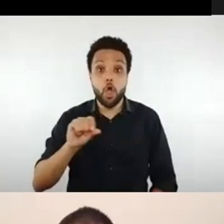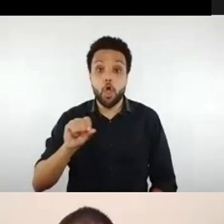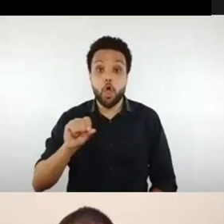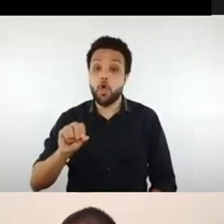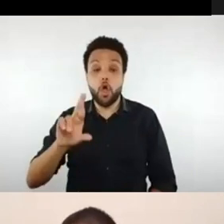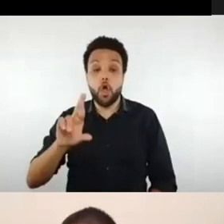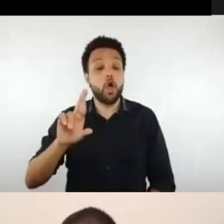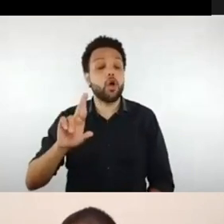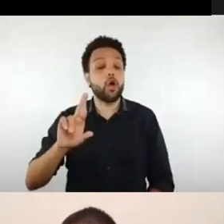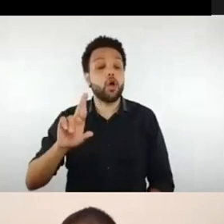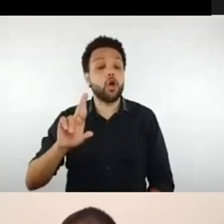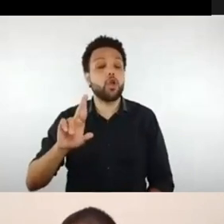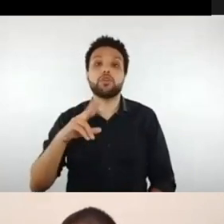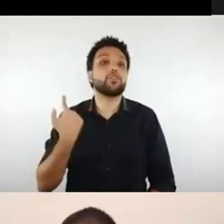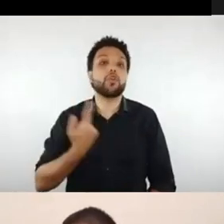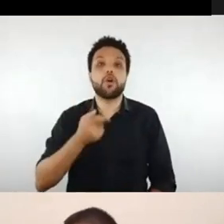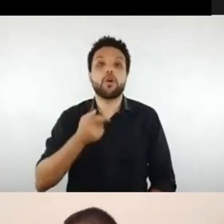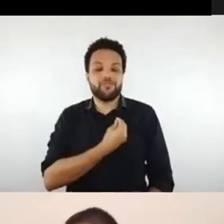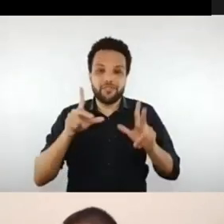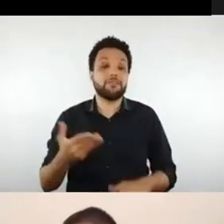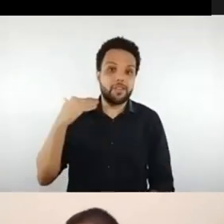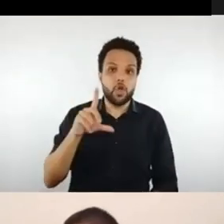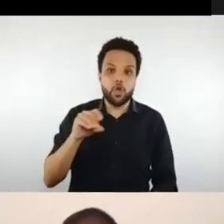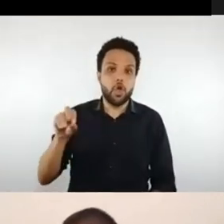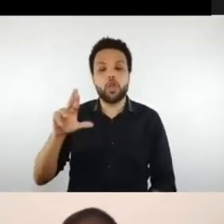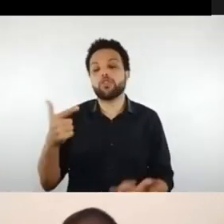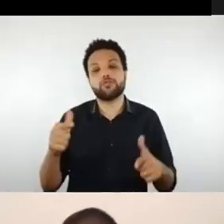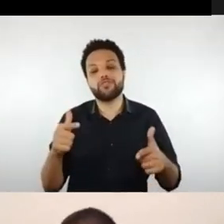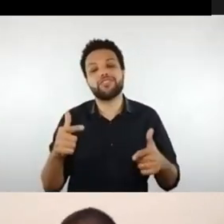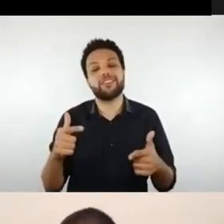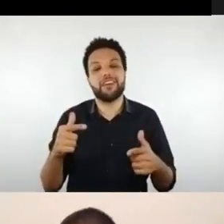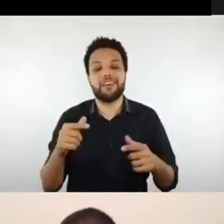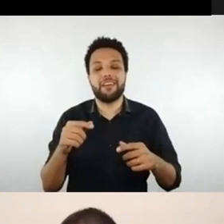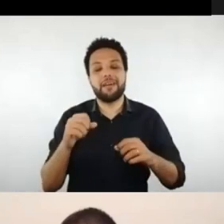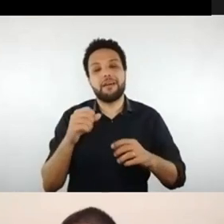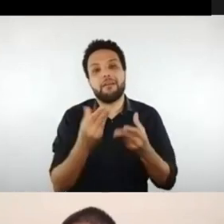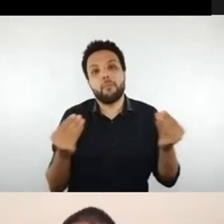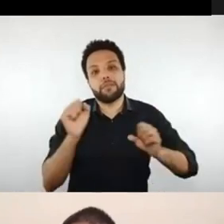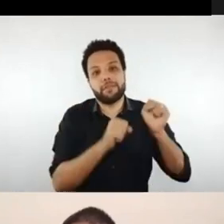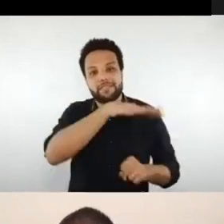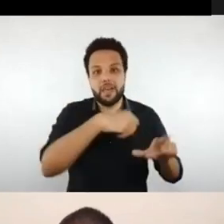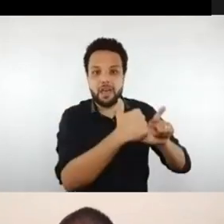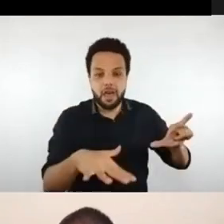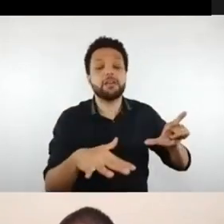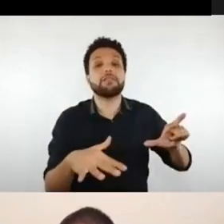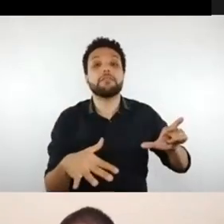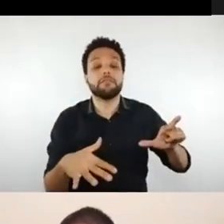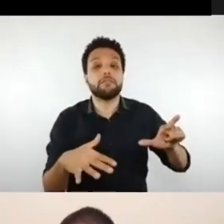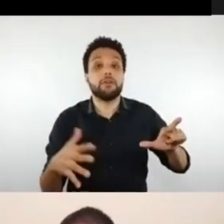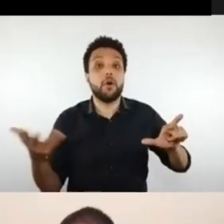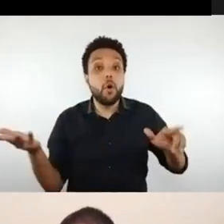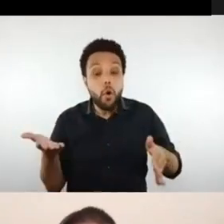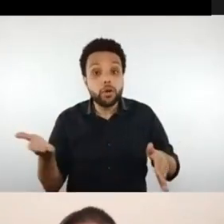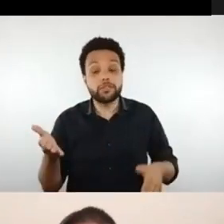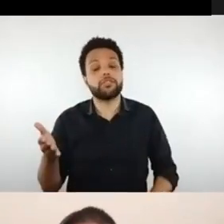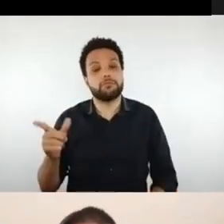está vivendo hoje, porque na época do Collor também não tinham tantas produtoras, né? Hoje a gente está falando de um universo de, sei lá, 10 mil produtoras